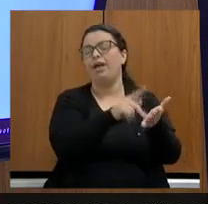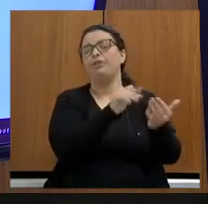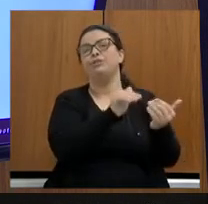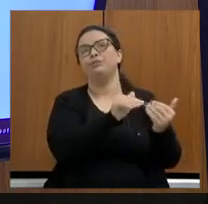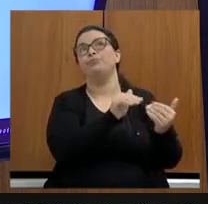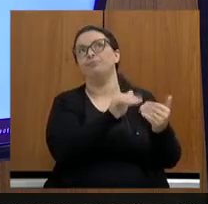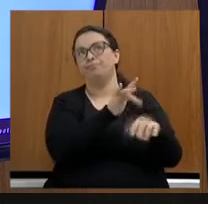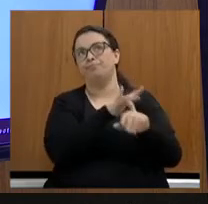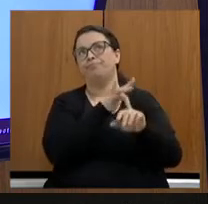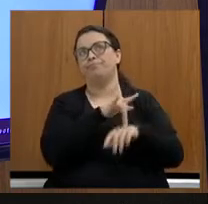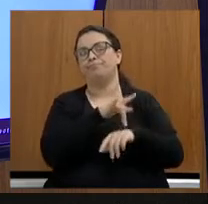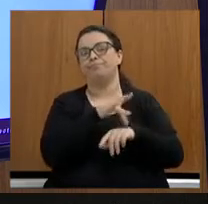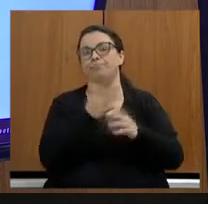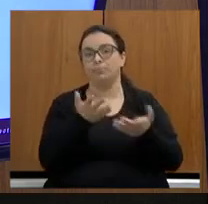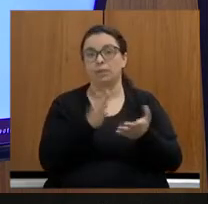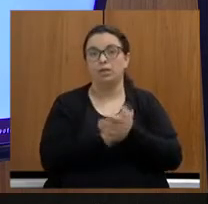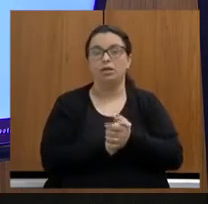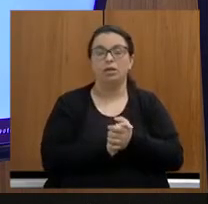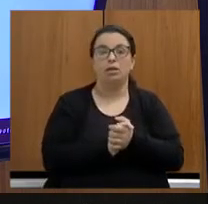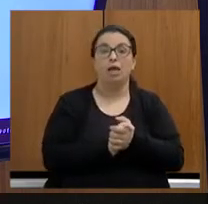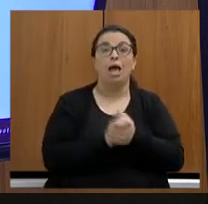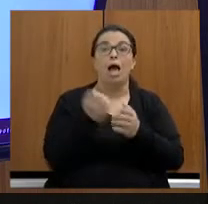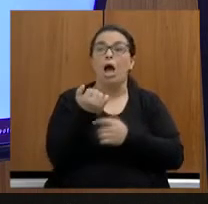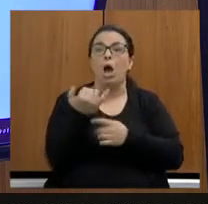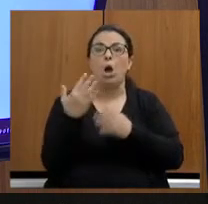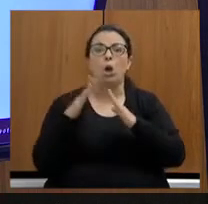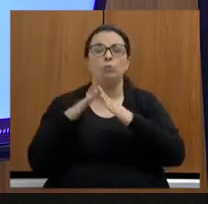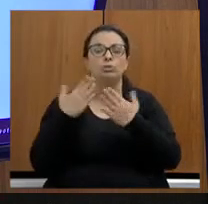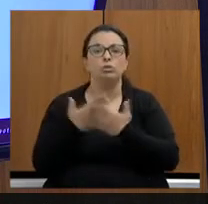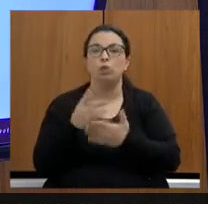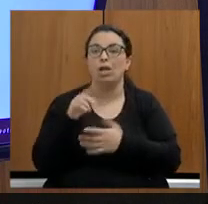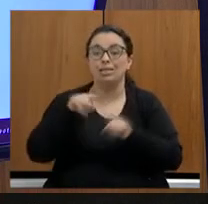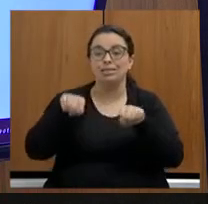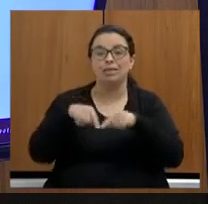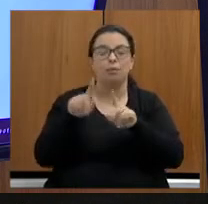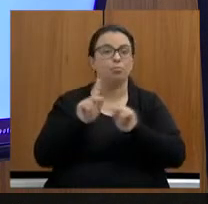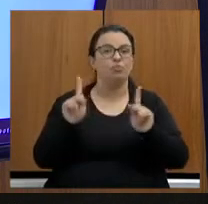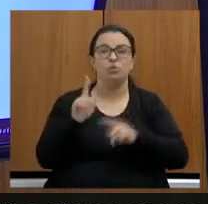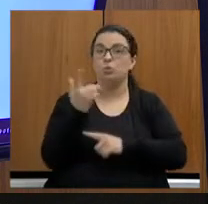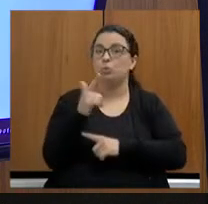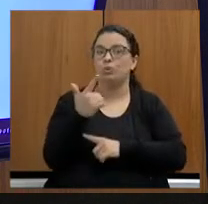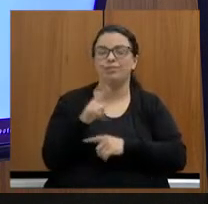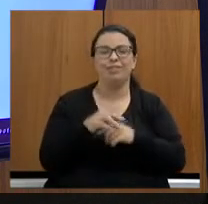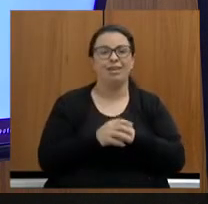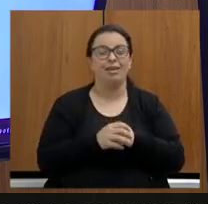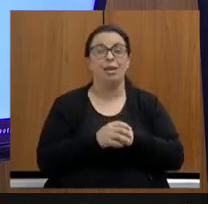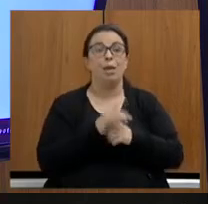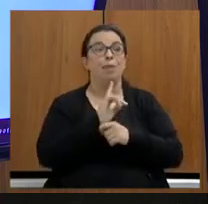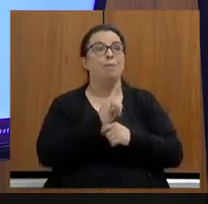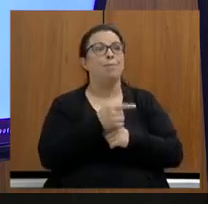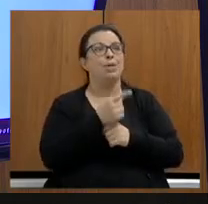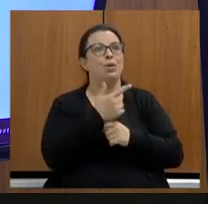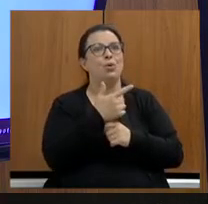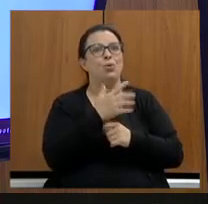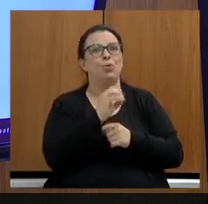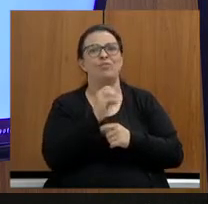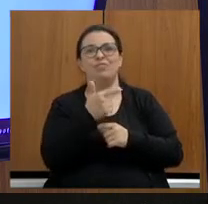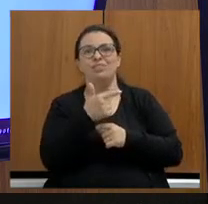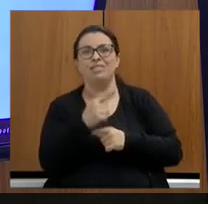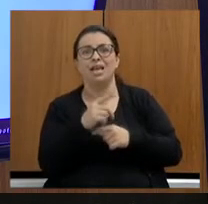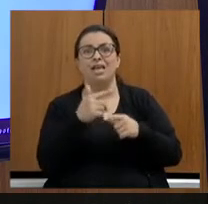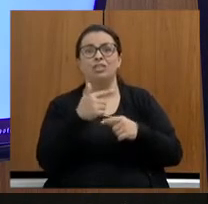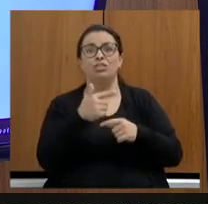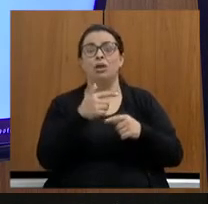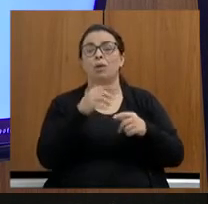sala de professores 143 escolas não possuem biblioteca ou Sala de Leitura 1027 escolas não possuem